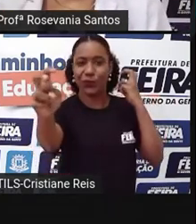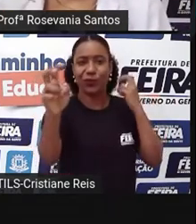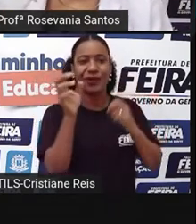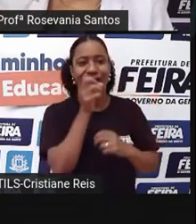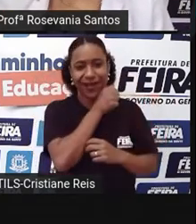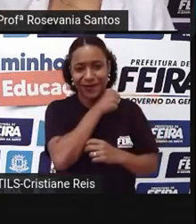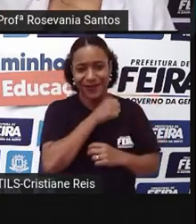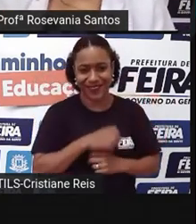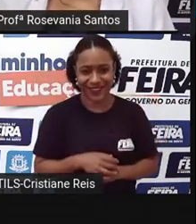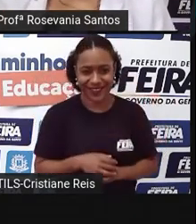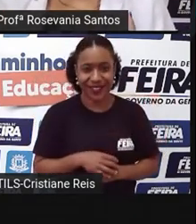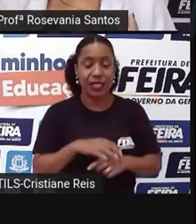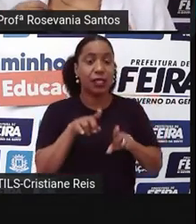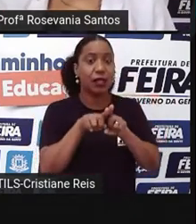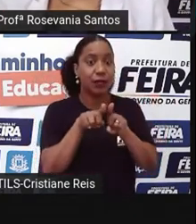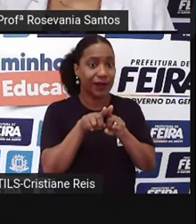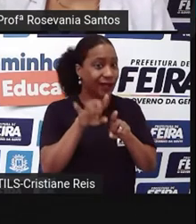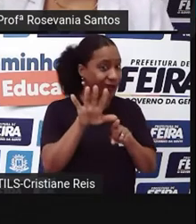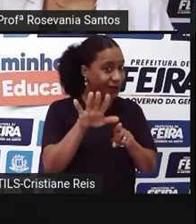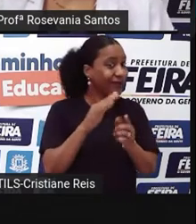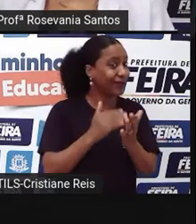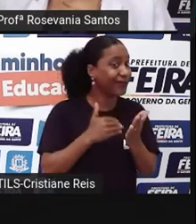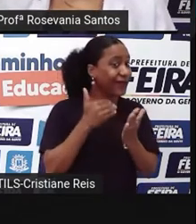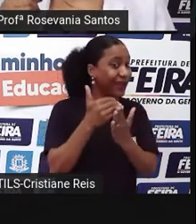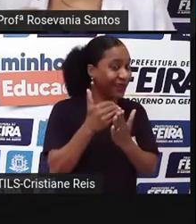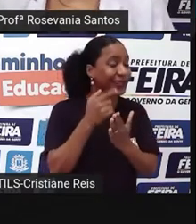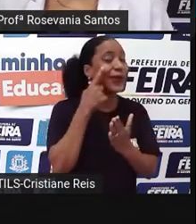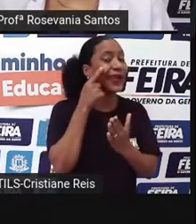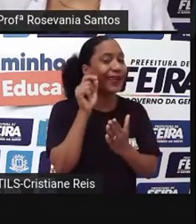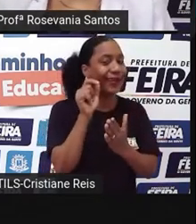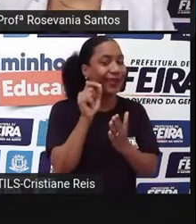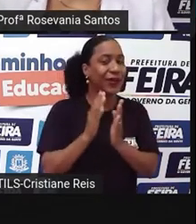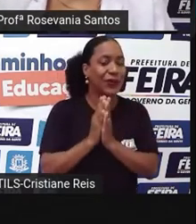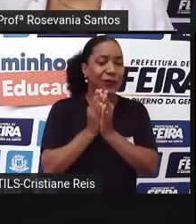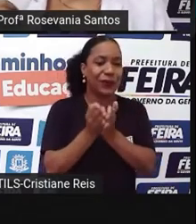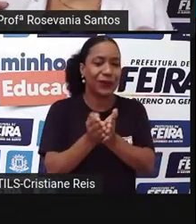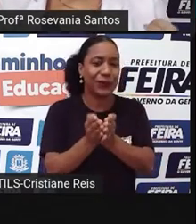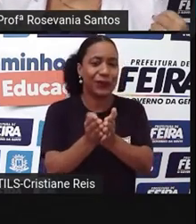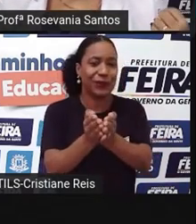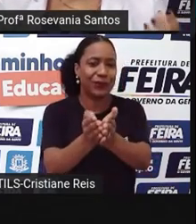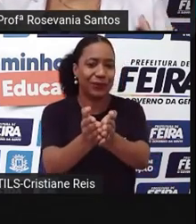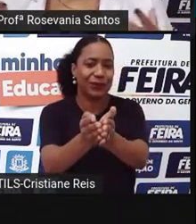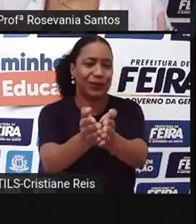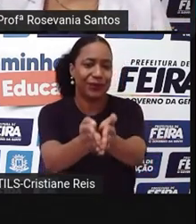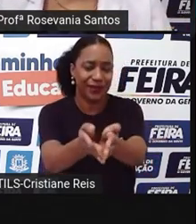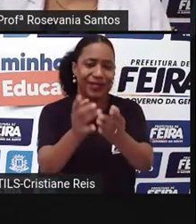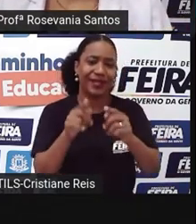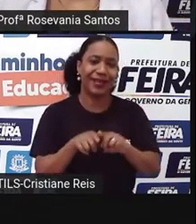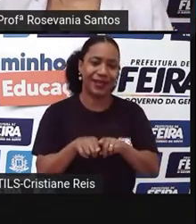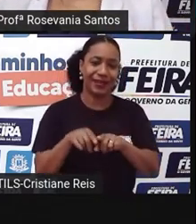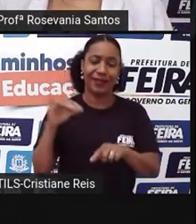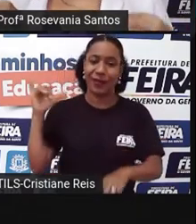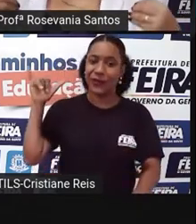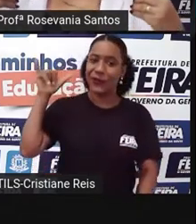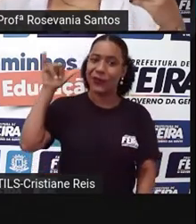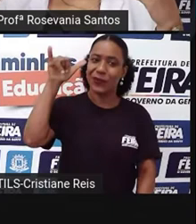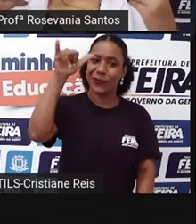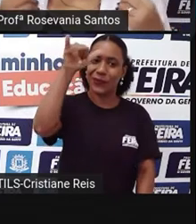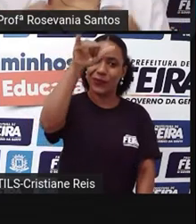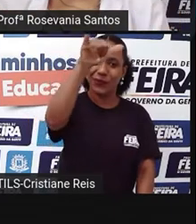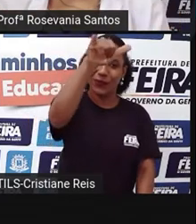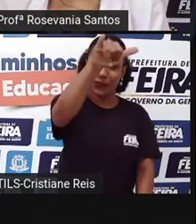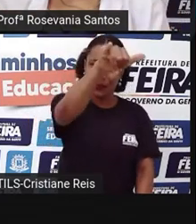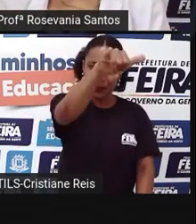a gente tem os transportes aéreos, a gente tem também, né, os transportes marítimos, a